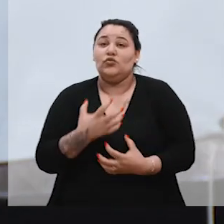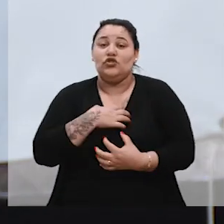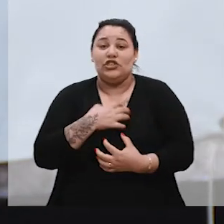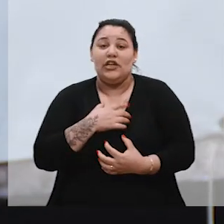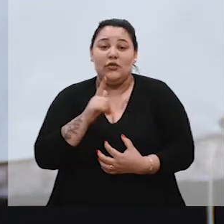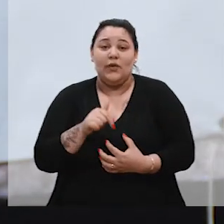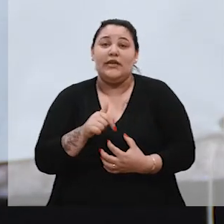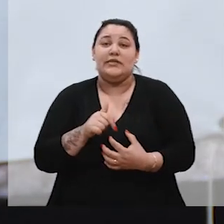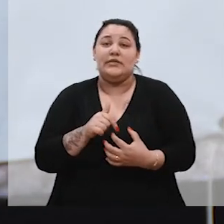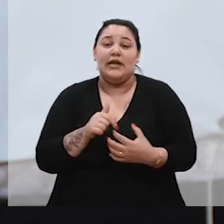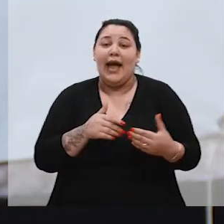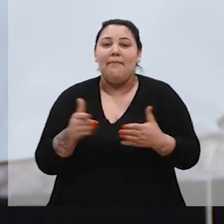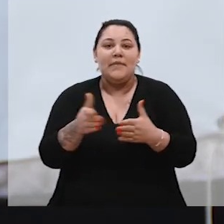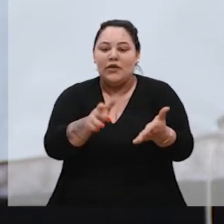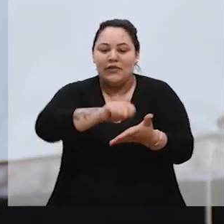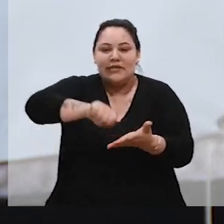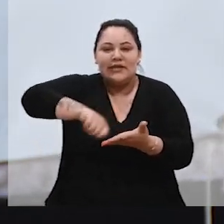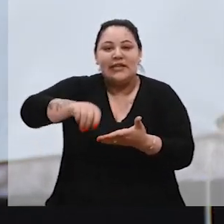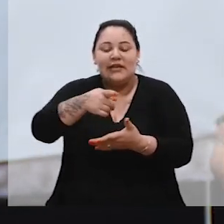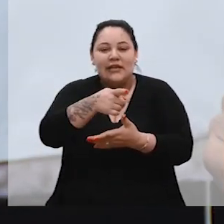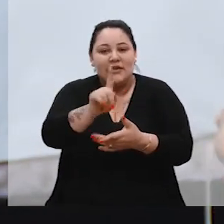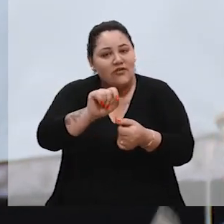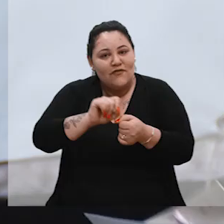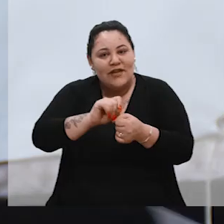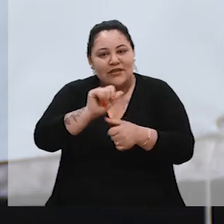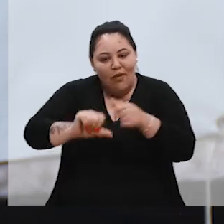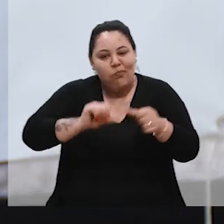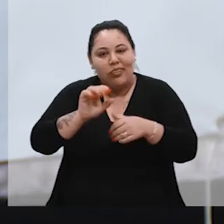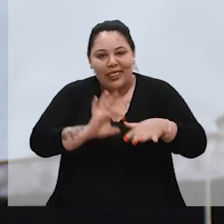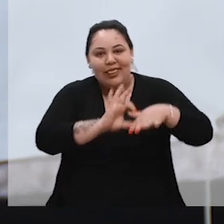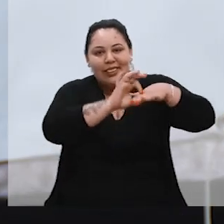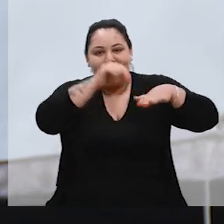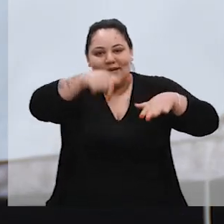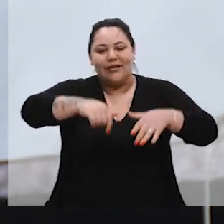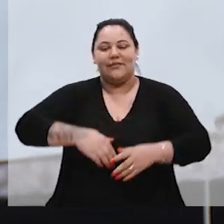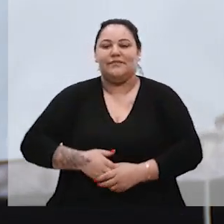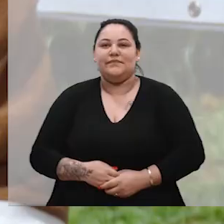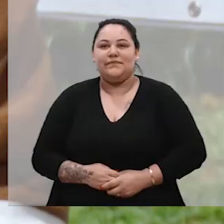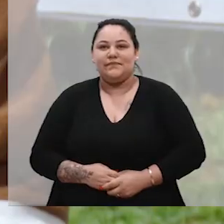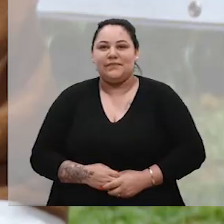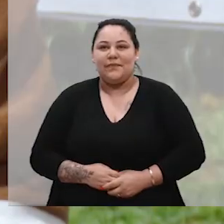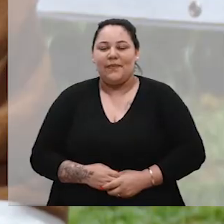própria incursão na escrita que te tornou patrona.